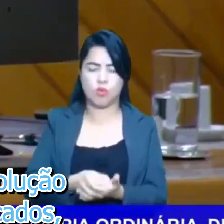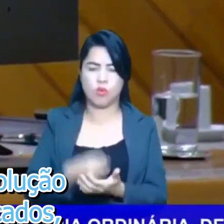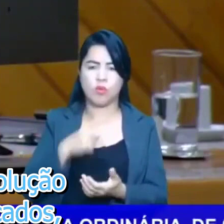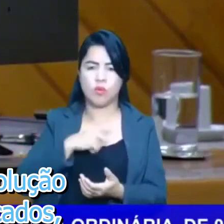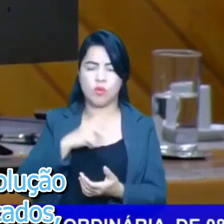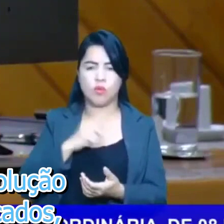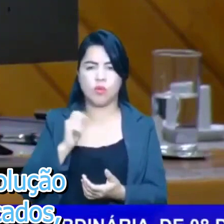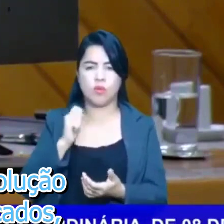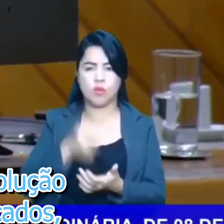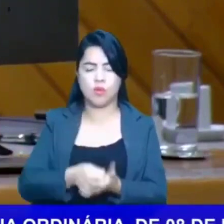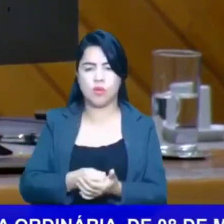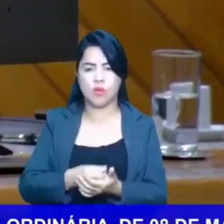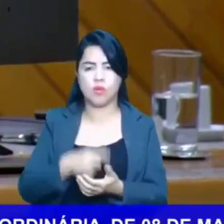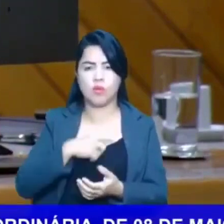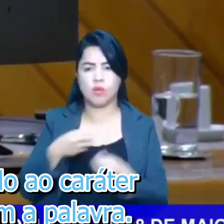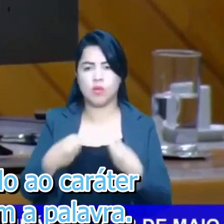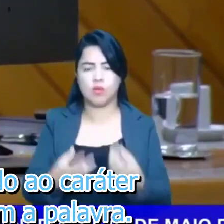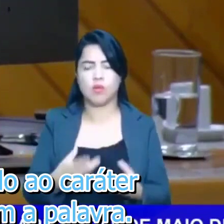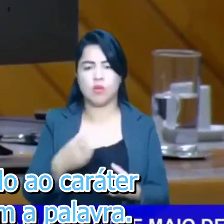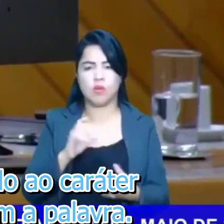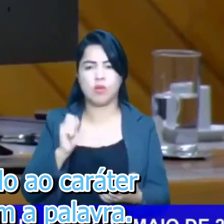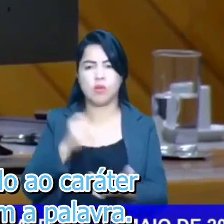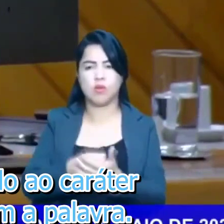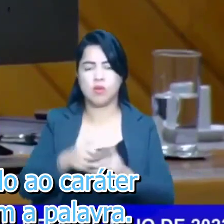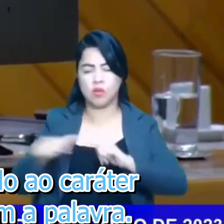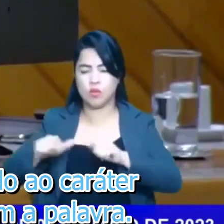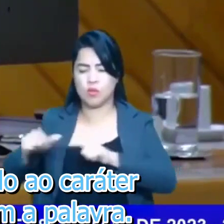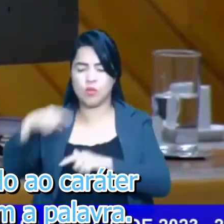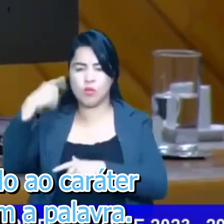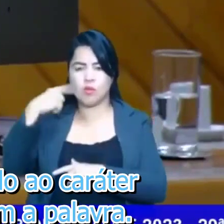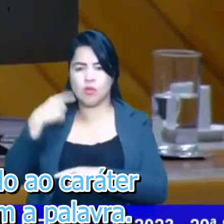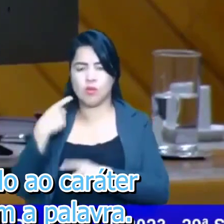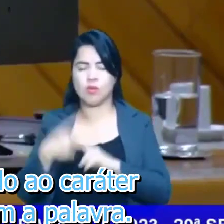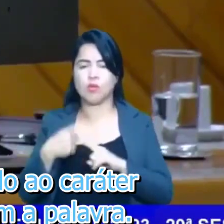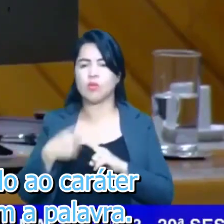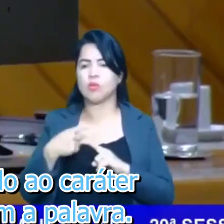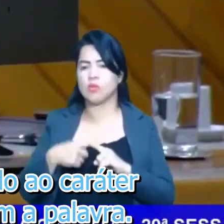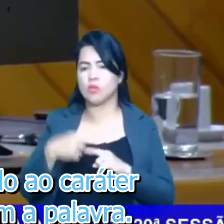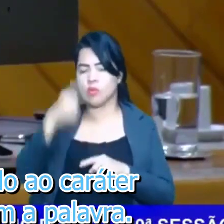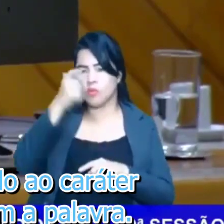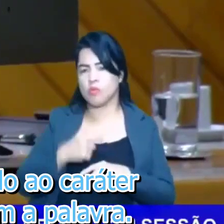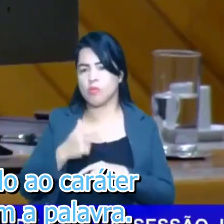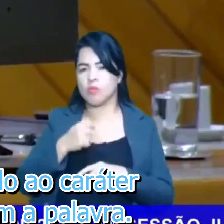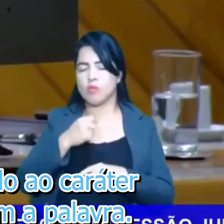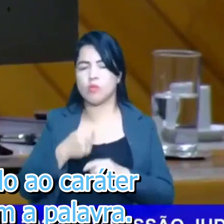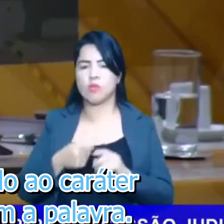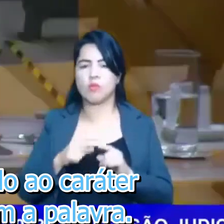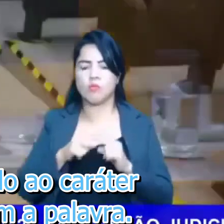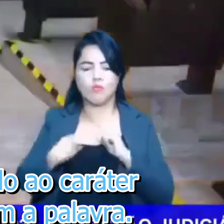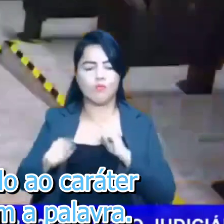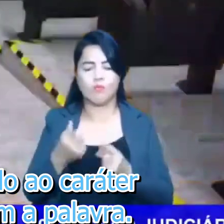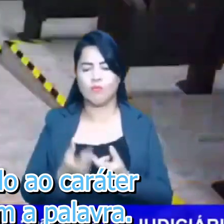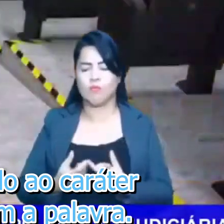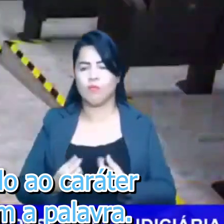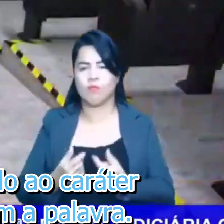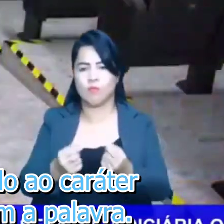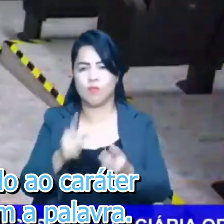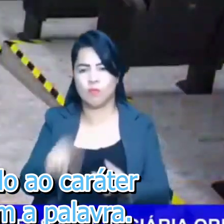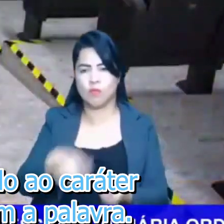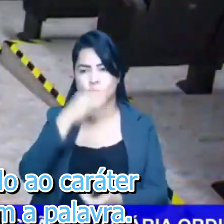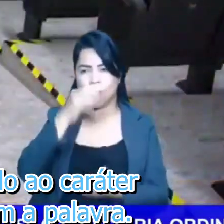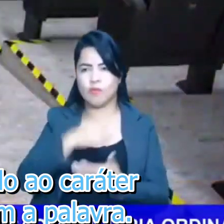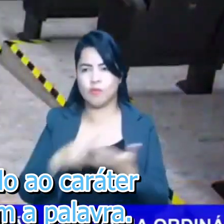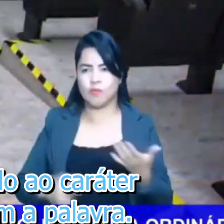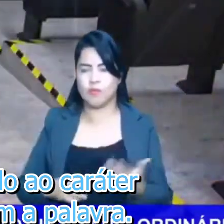irregularmente aplicados, correspondente aos gastos com serviços advocatícios, devido ao caráter antieconômico. É o relatório. Relatório, doutor